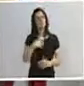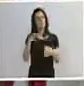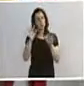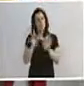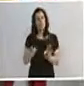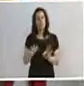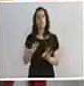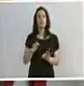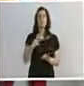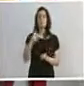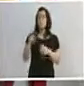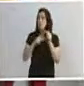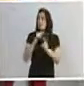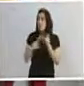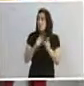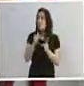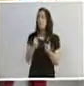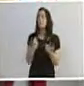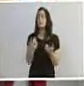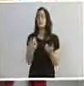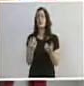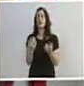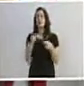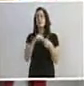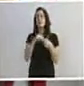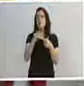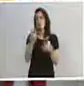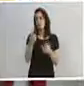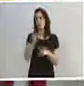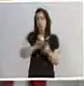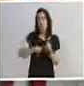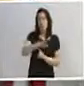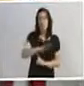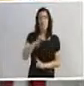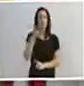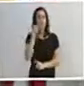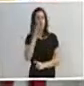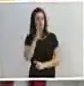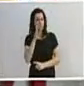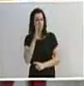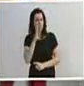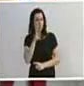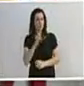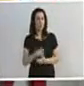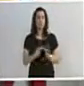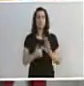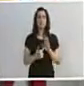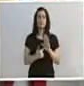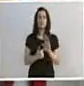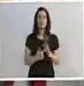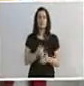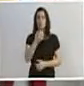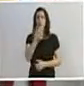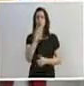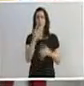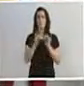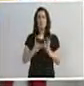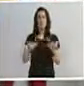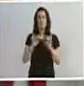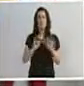em favor da nossa cidade, do nosso povo e da nossa gente. O vereador Beto Ribes aqui trouxe as boas